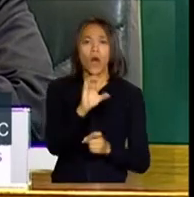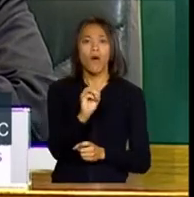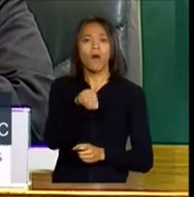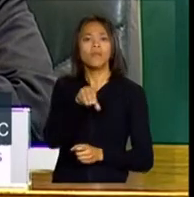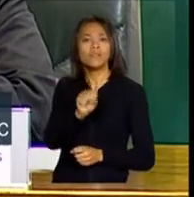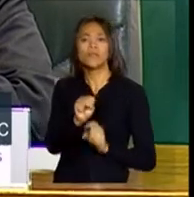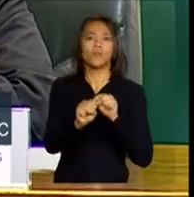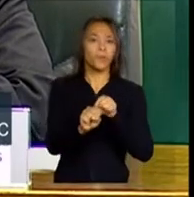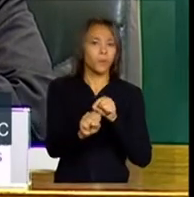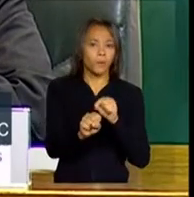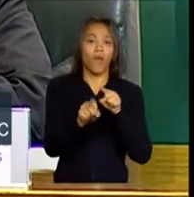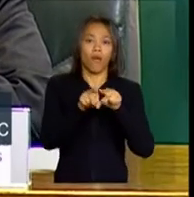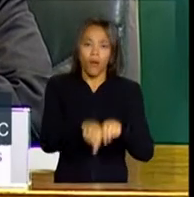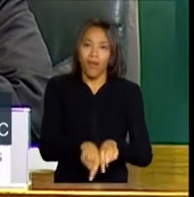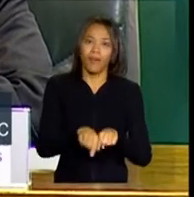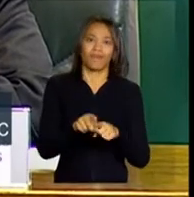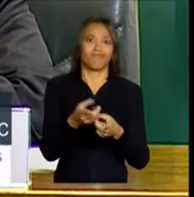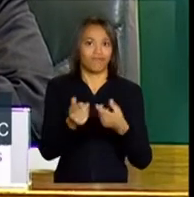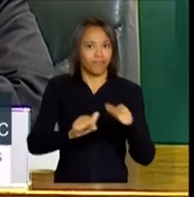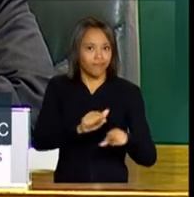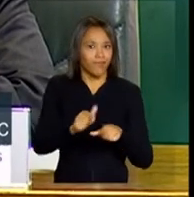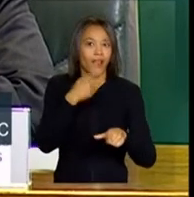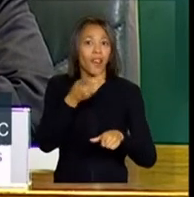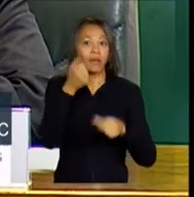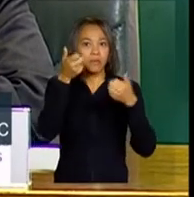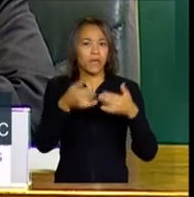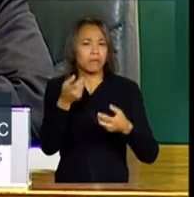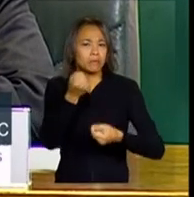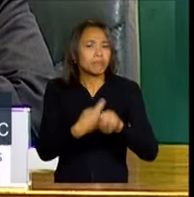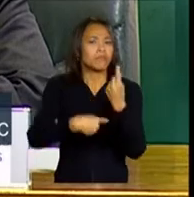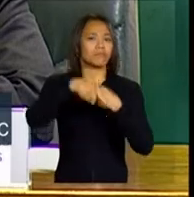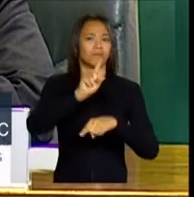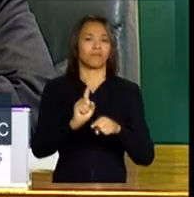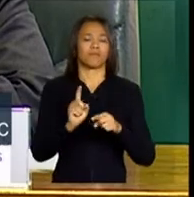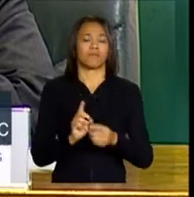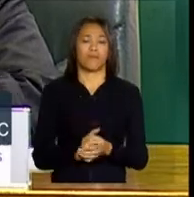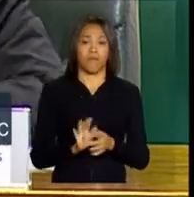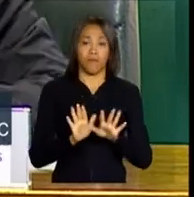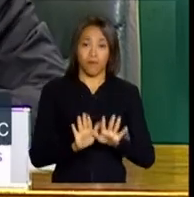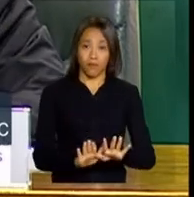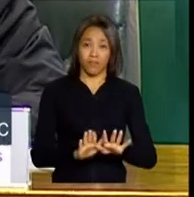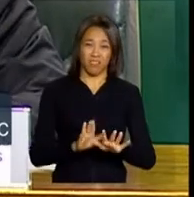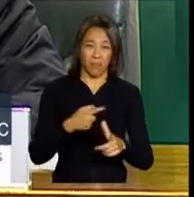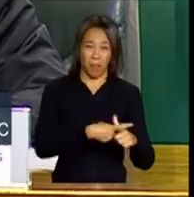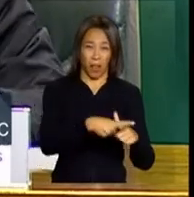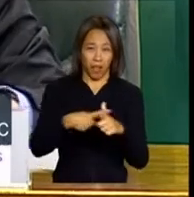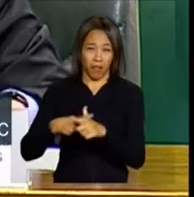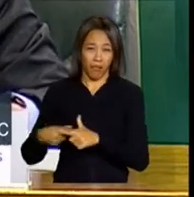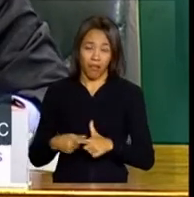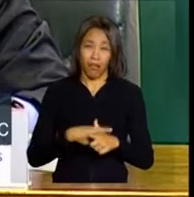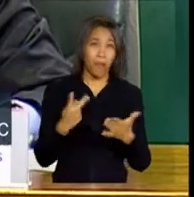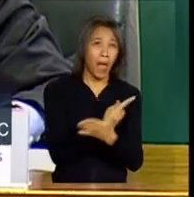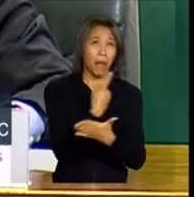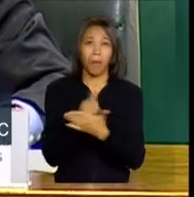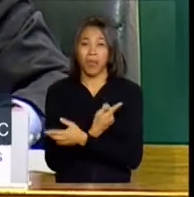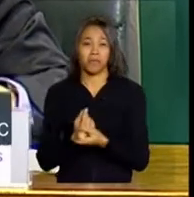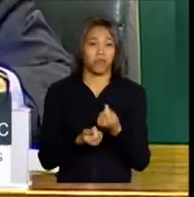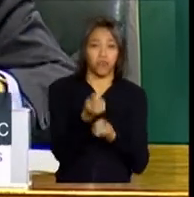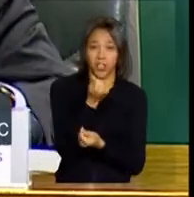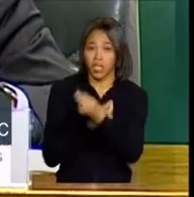é falar de uma obra exitosa A todo tempo mas especialmente em momentos de crise como os que vivemos hoje